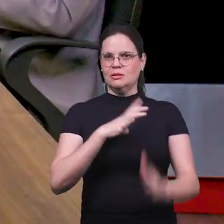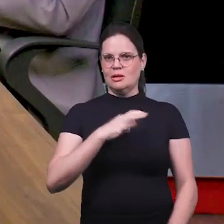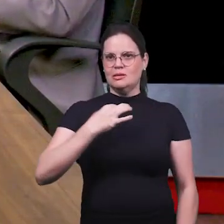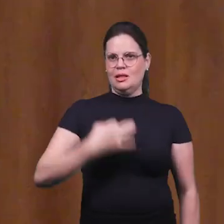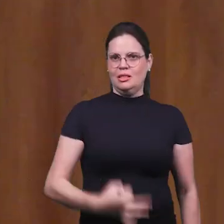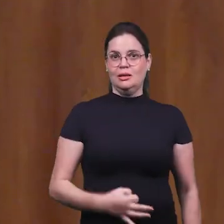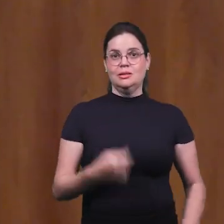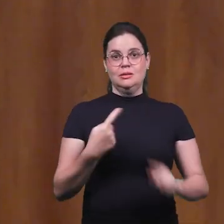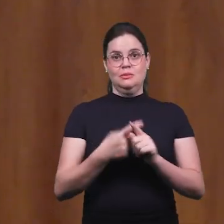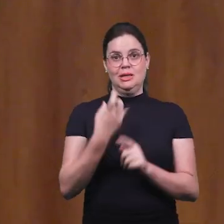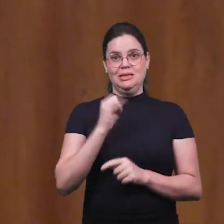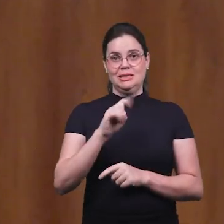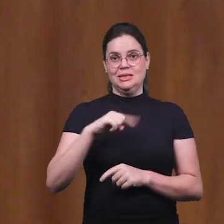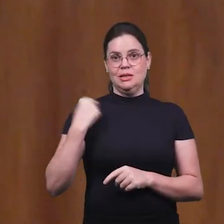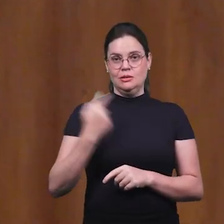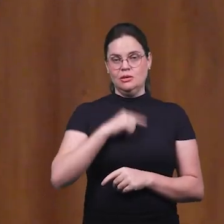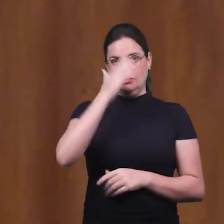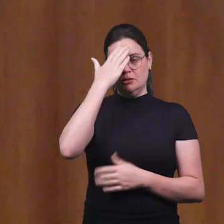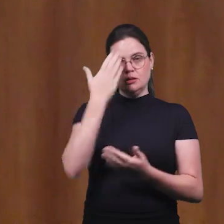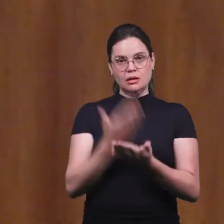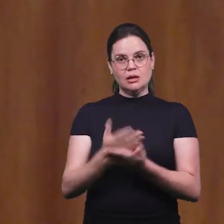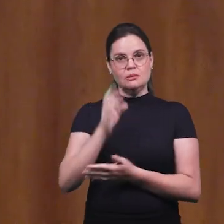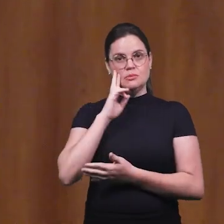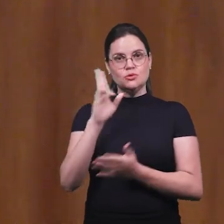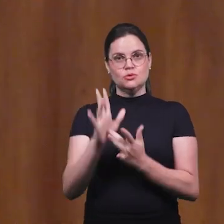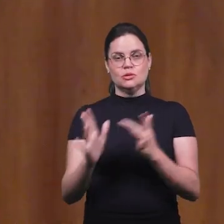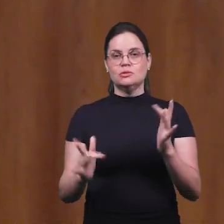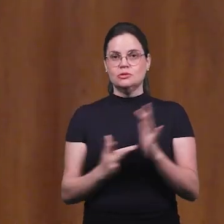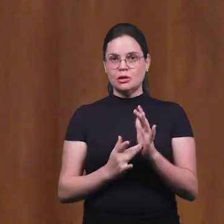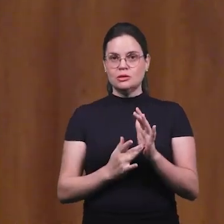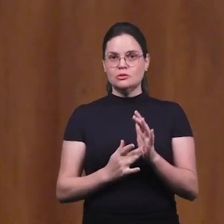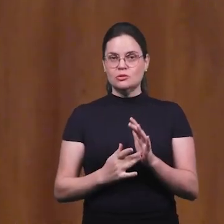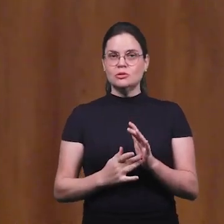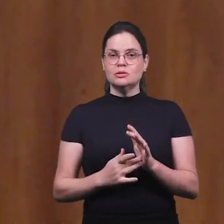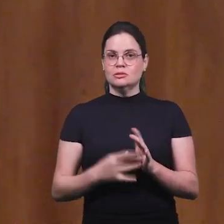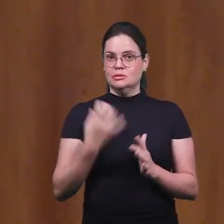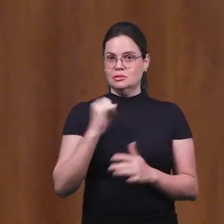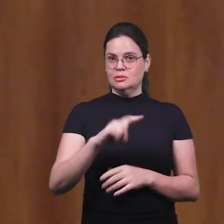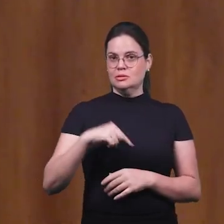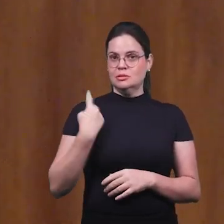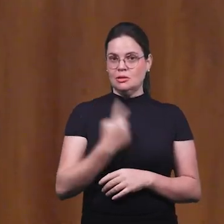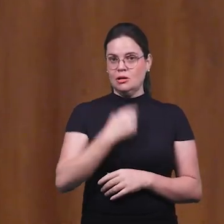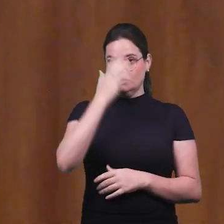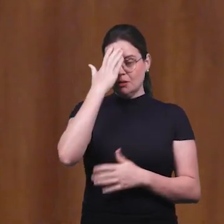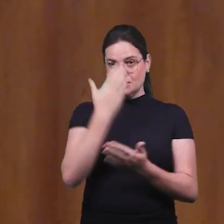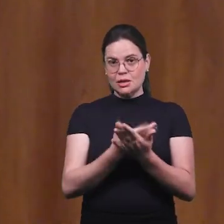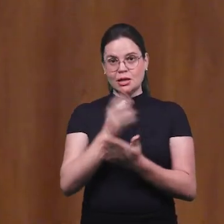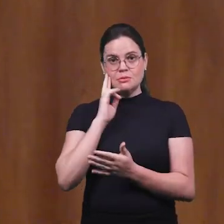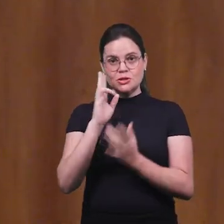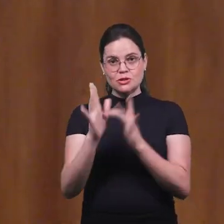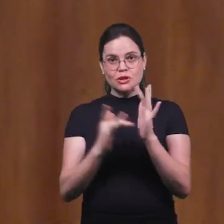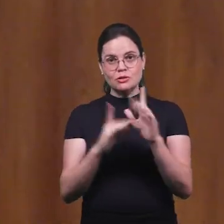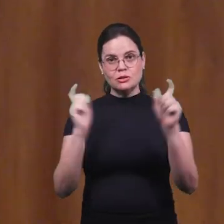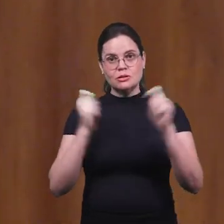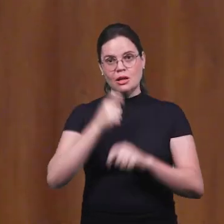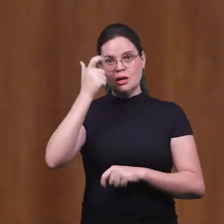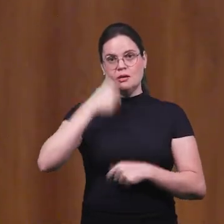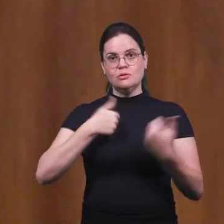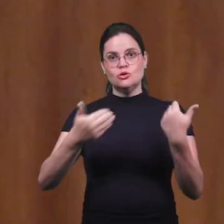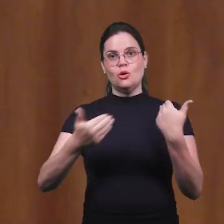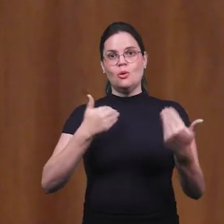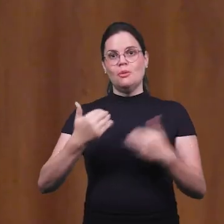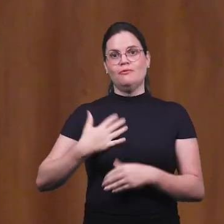o crer em Jesus, ser reconhecido, né, como filho de Deus, crendo em Jesus, é a fé que o